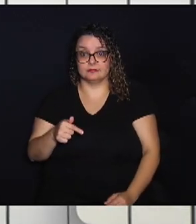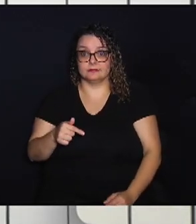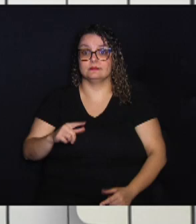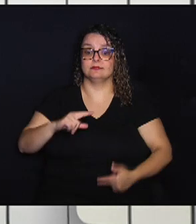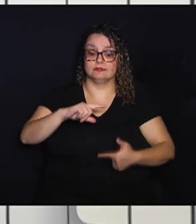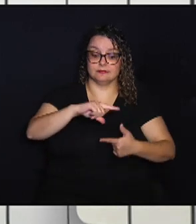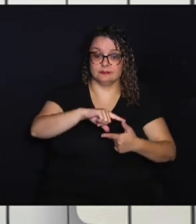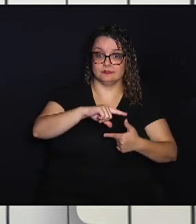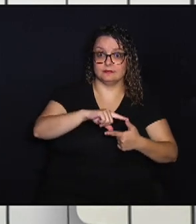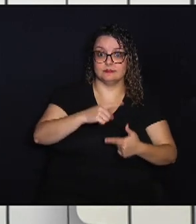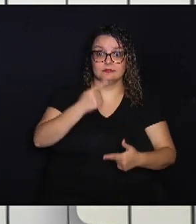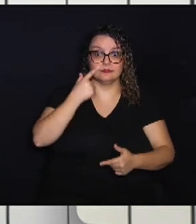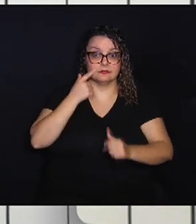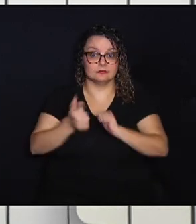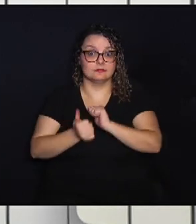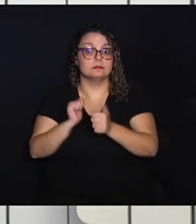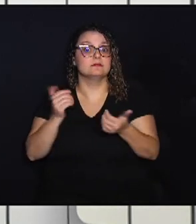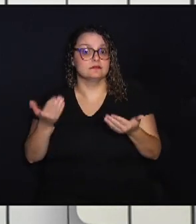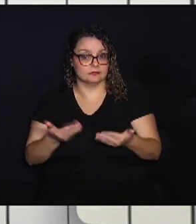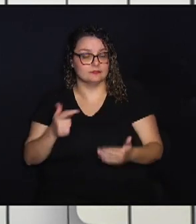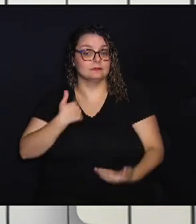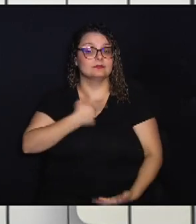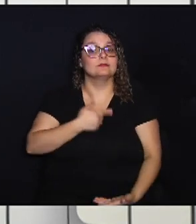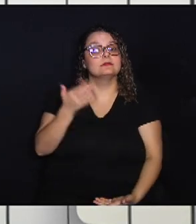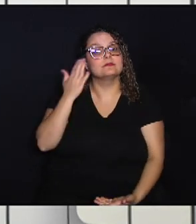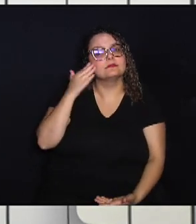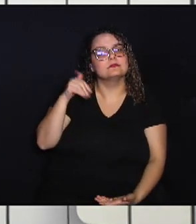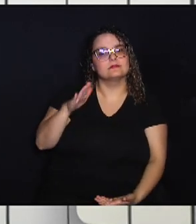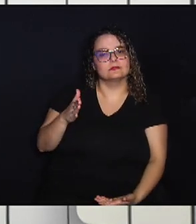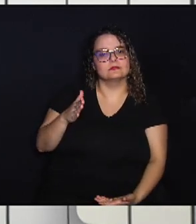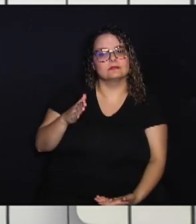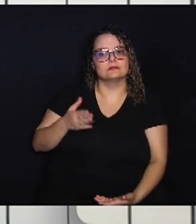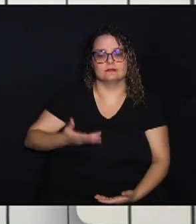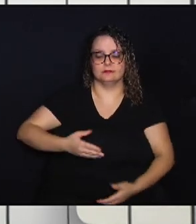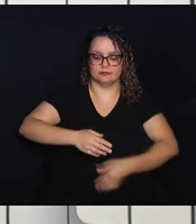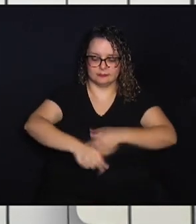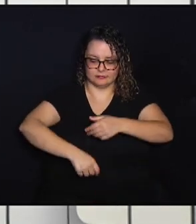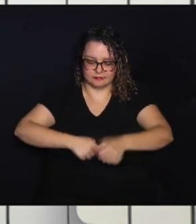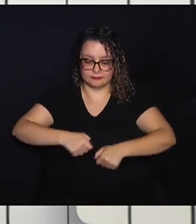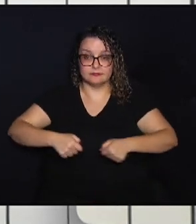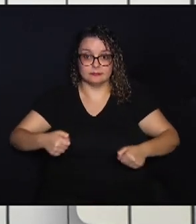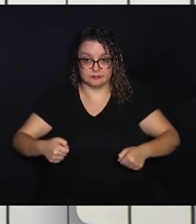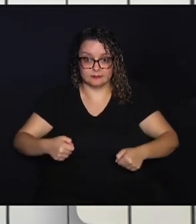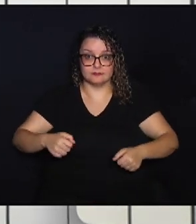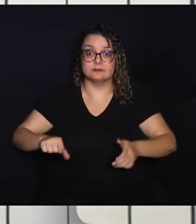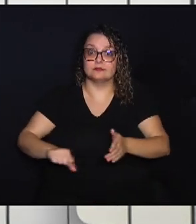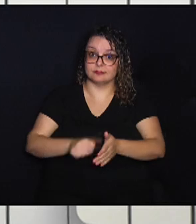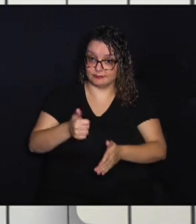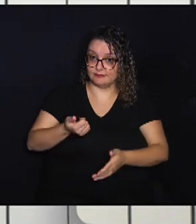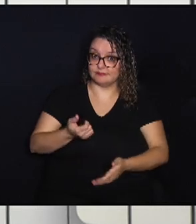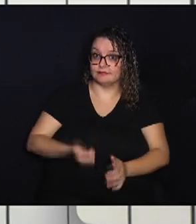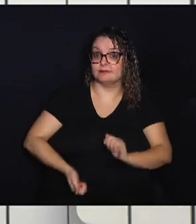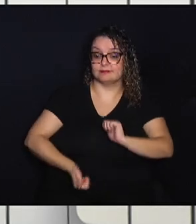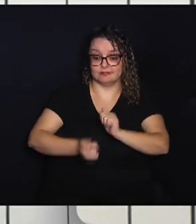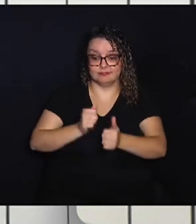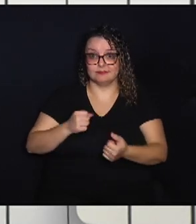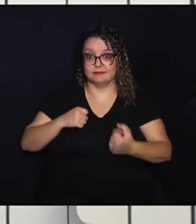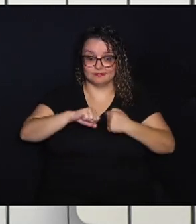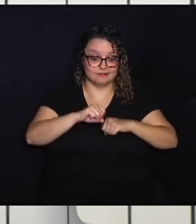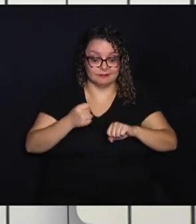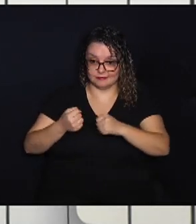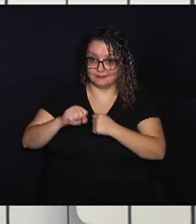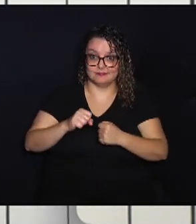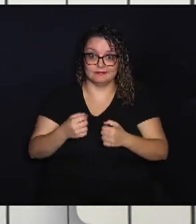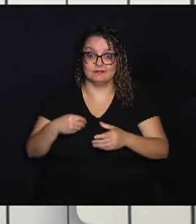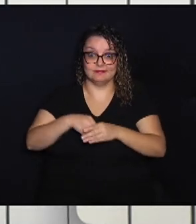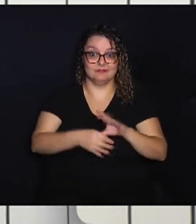quadro Olha o Esporte aí de hoje, nós vamos saber mais sobre o judô, o primeiro esporte de combate a ser incluído nos